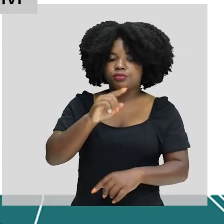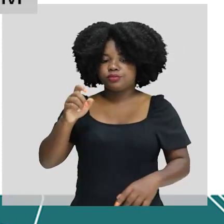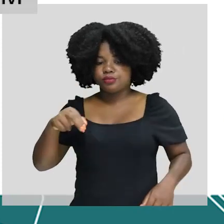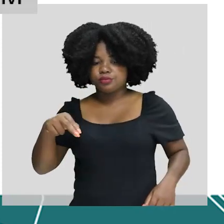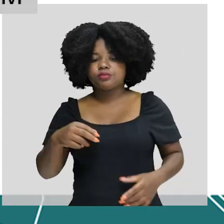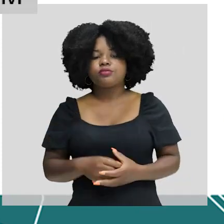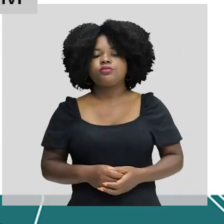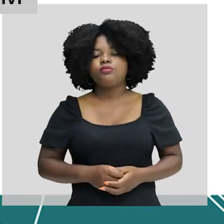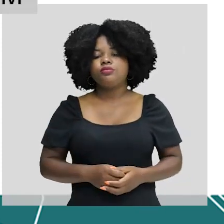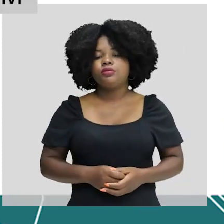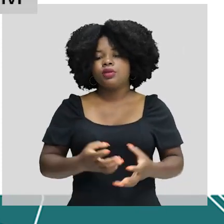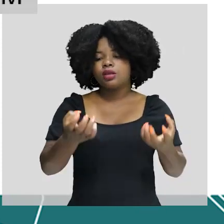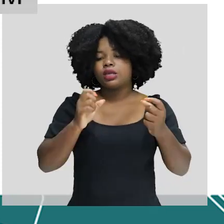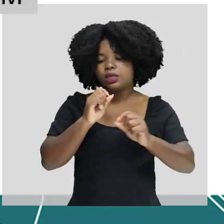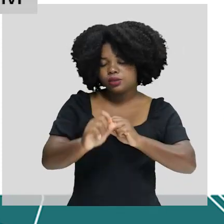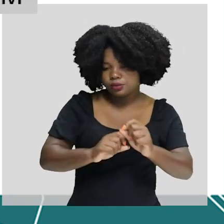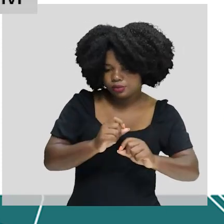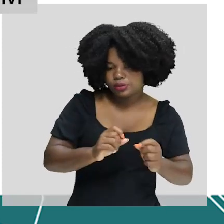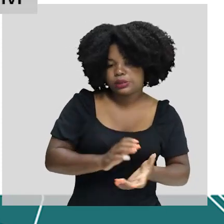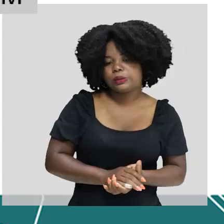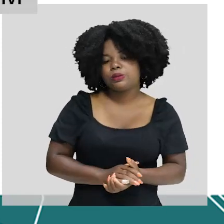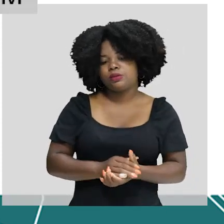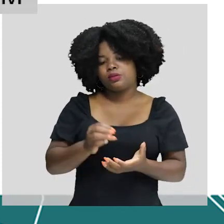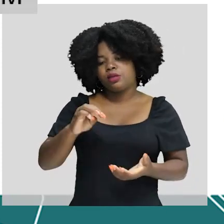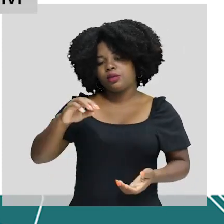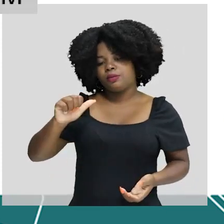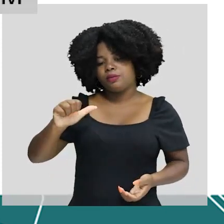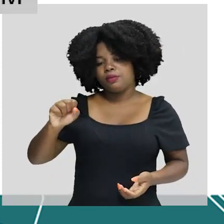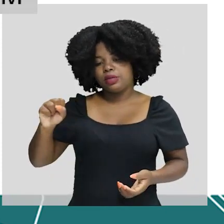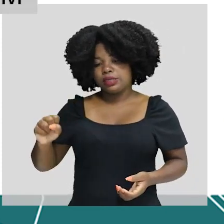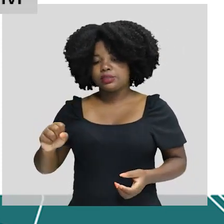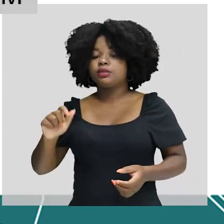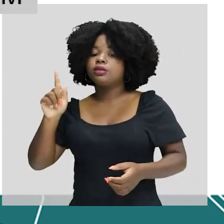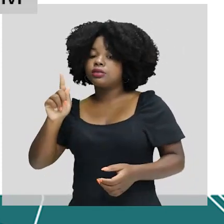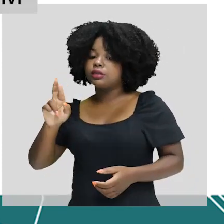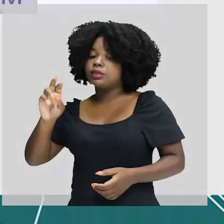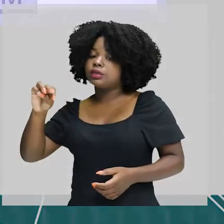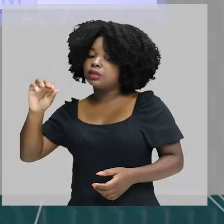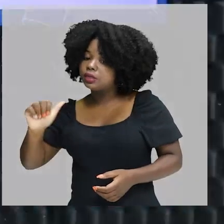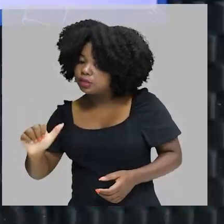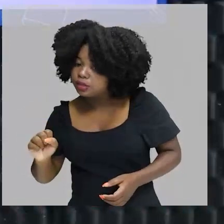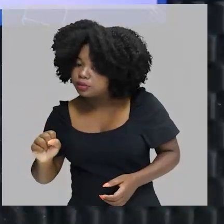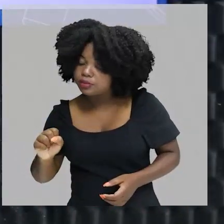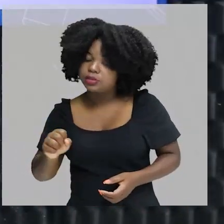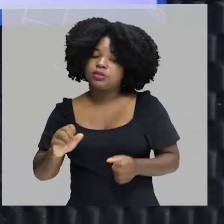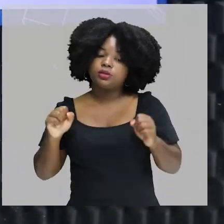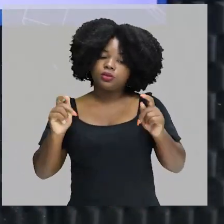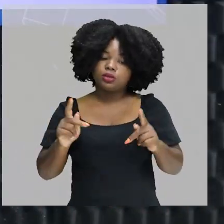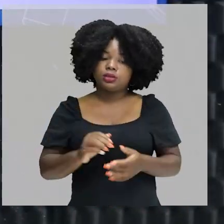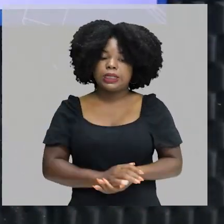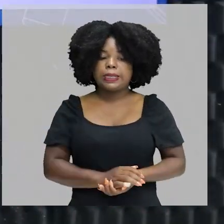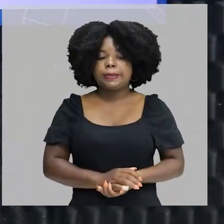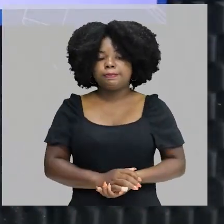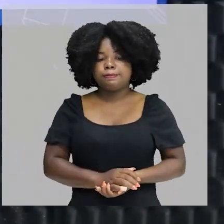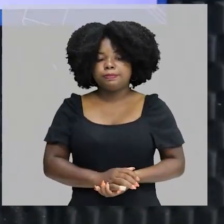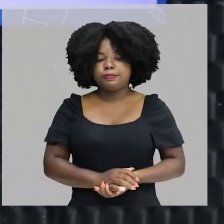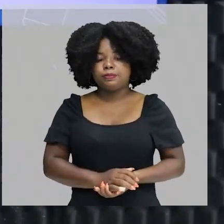massas em gramas dos produtos formados. As massas em gramas dos produtos formados. Tudo